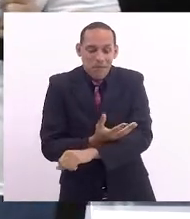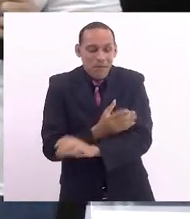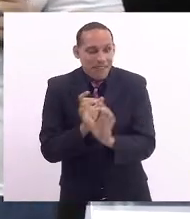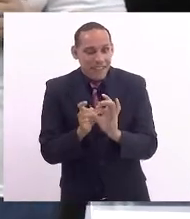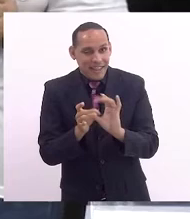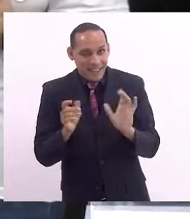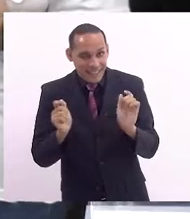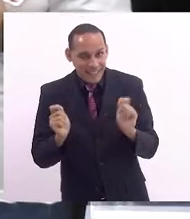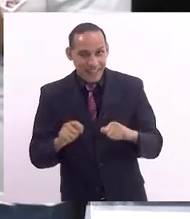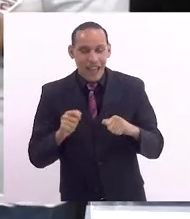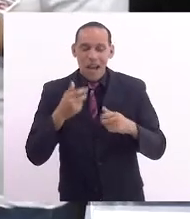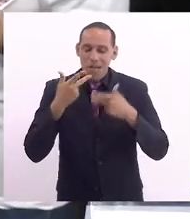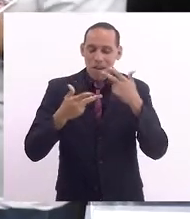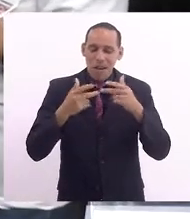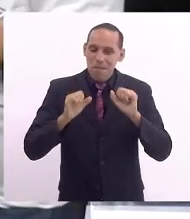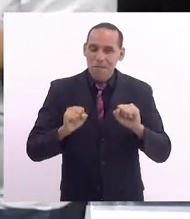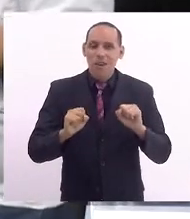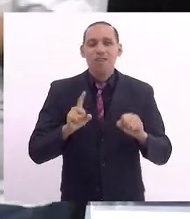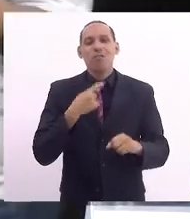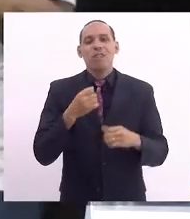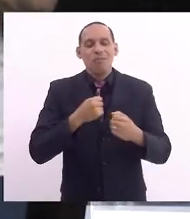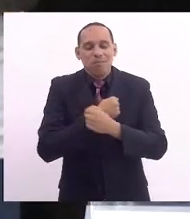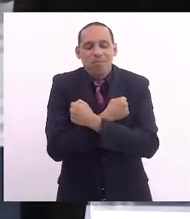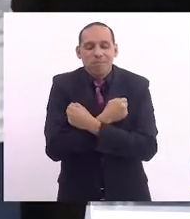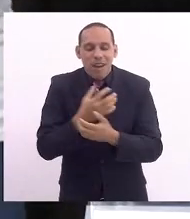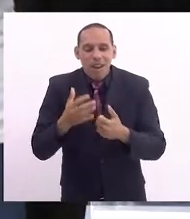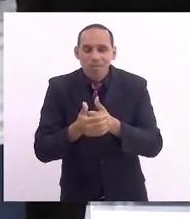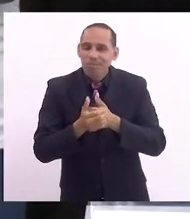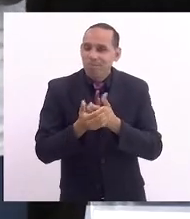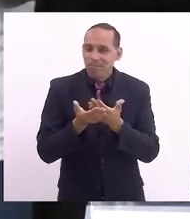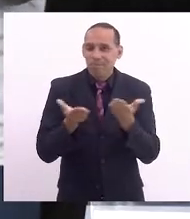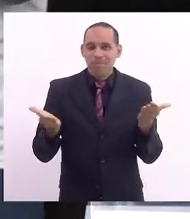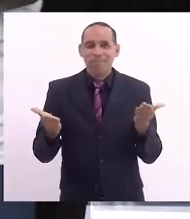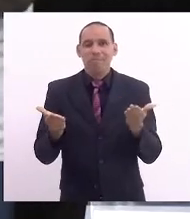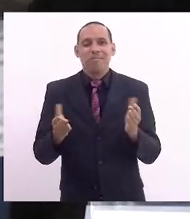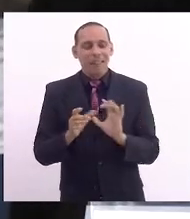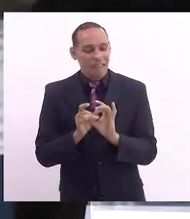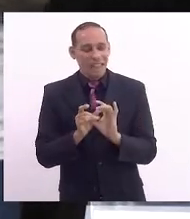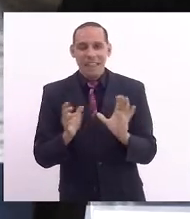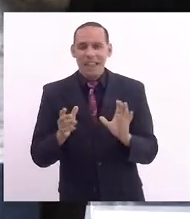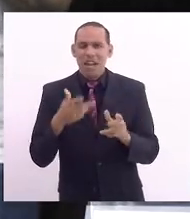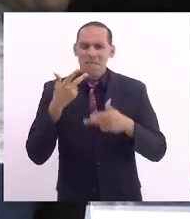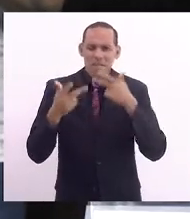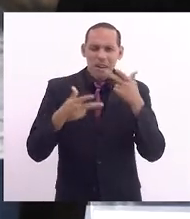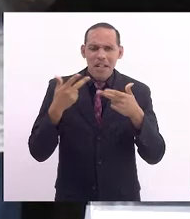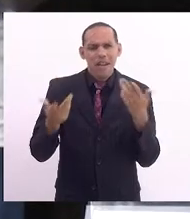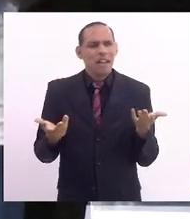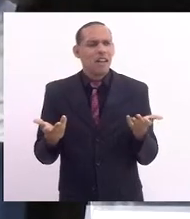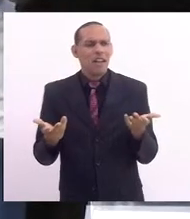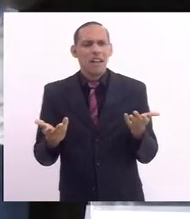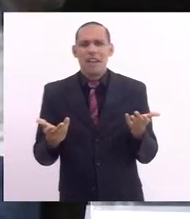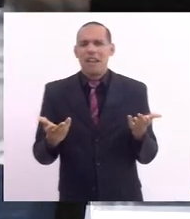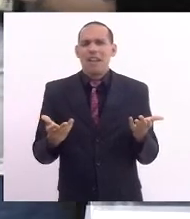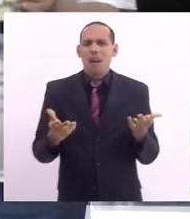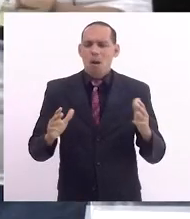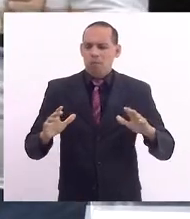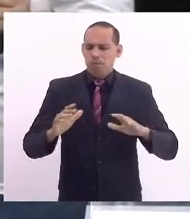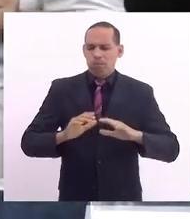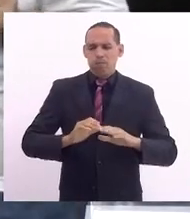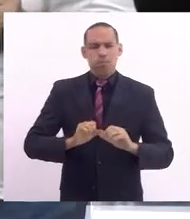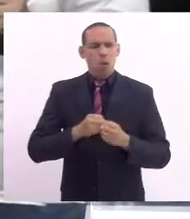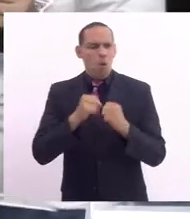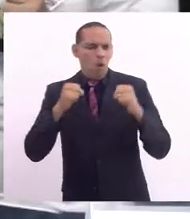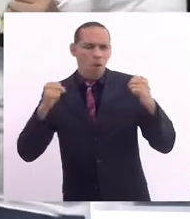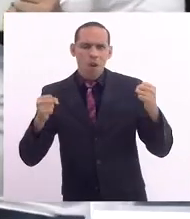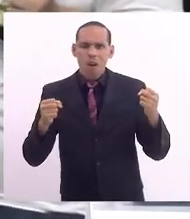à vontade, estamos aqui para abraçá-los e acolher. Então, não pensem em uma fala vultuosa, a gente quer